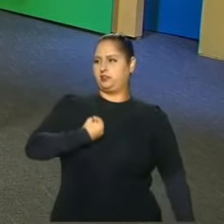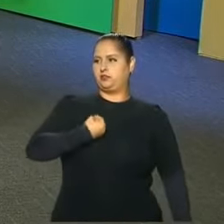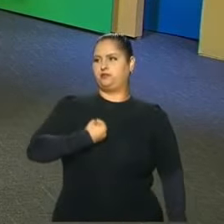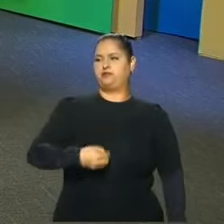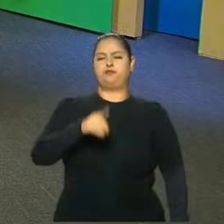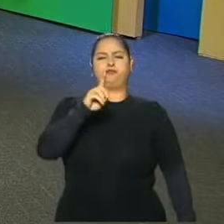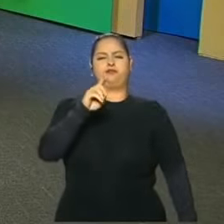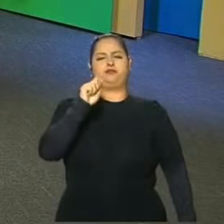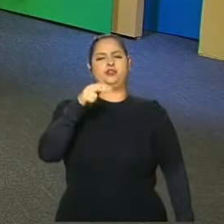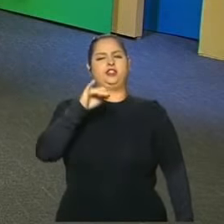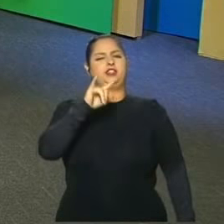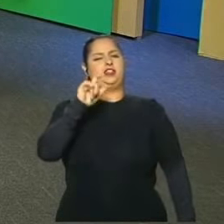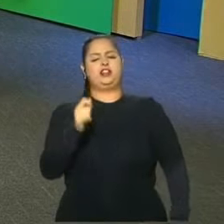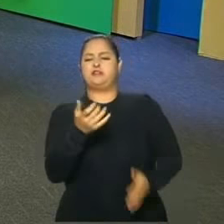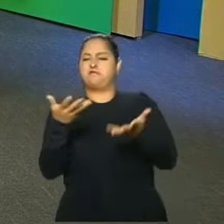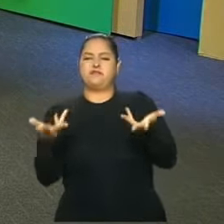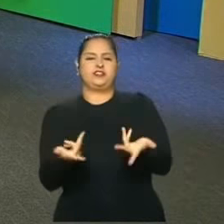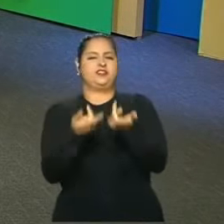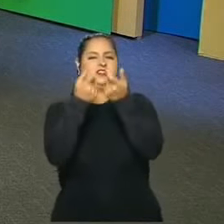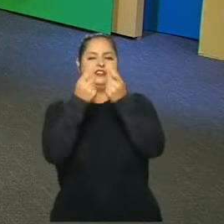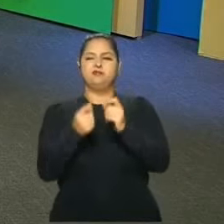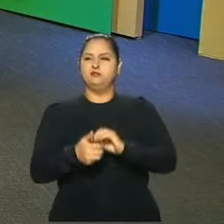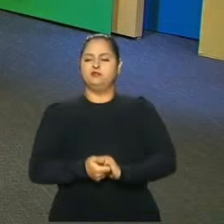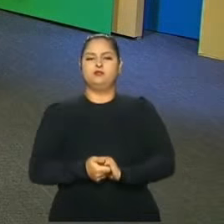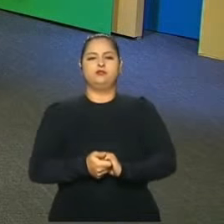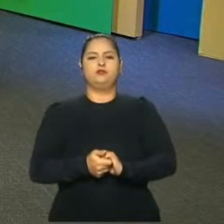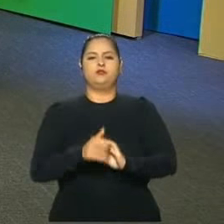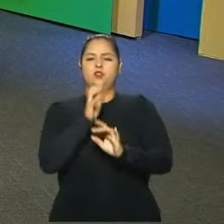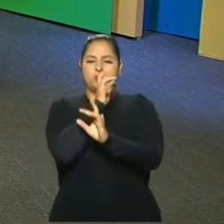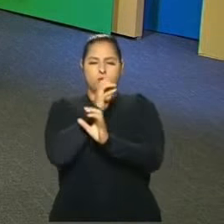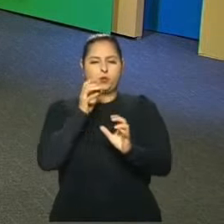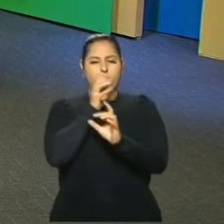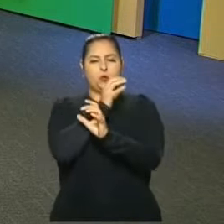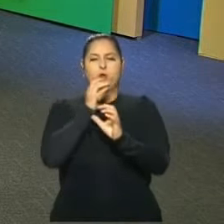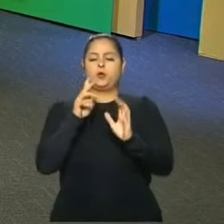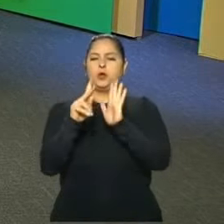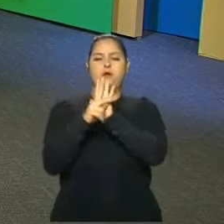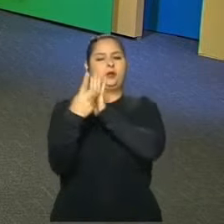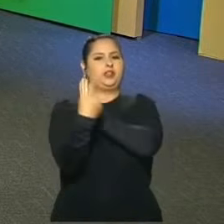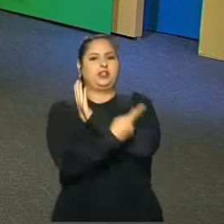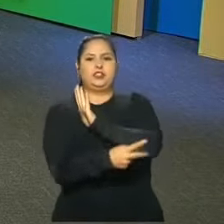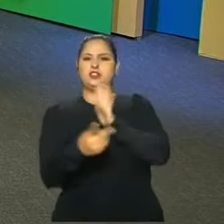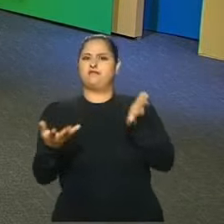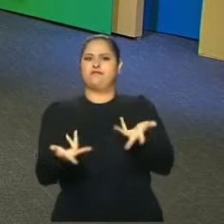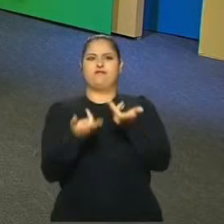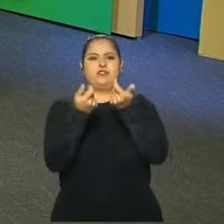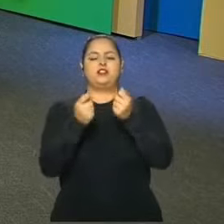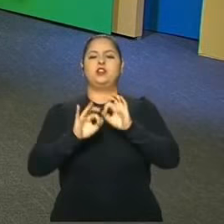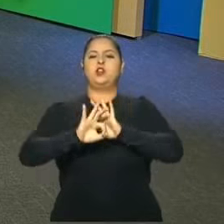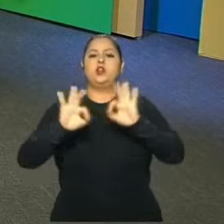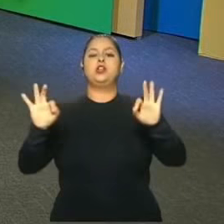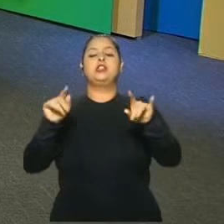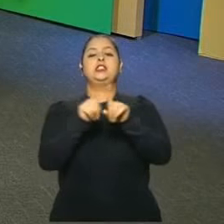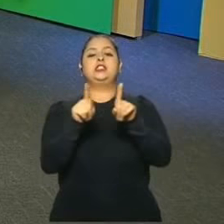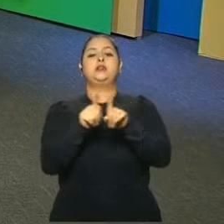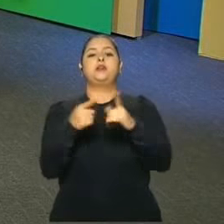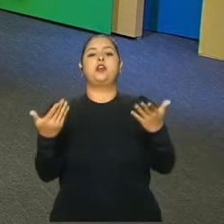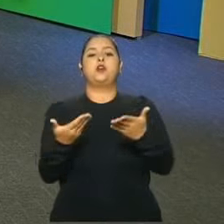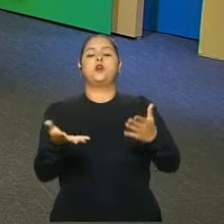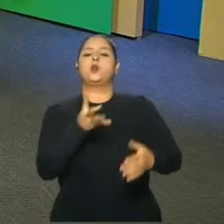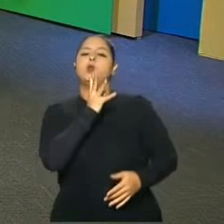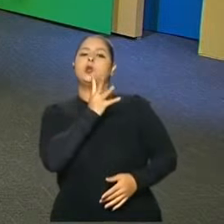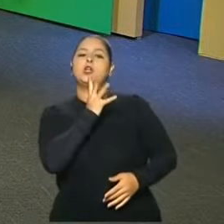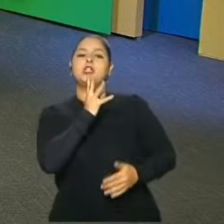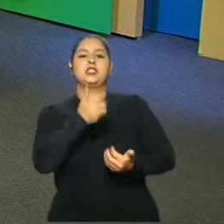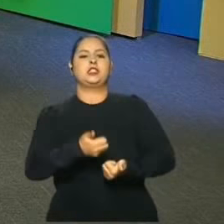Spielmann maravilhosa, grande, que beleza. Isso aí, saxofone, flauta, é tudo com ela, manda bem demais. Mas agora vamos conhecer